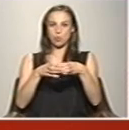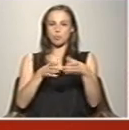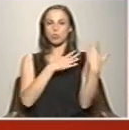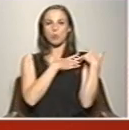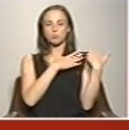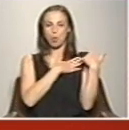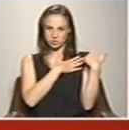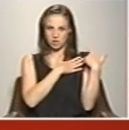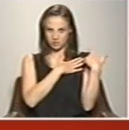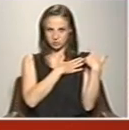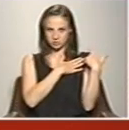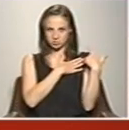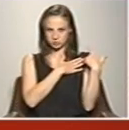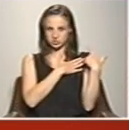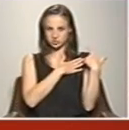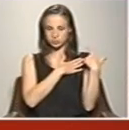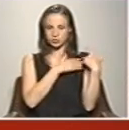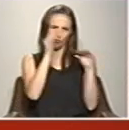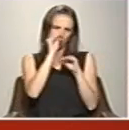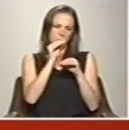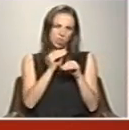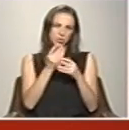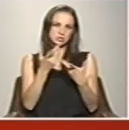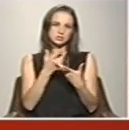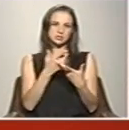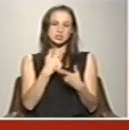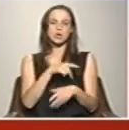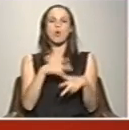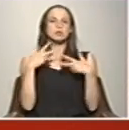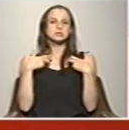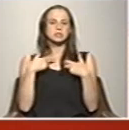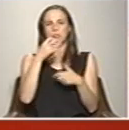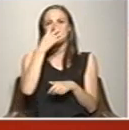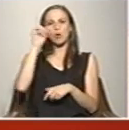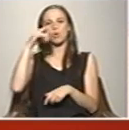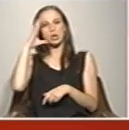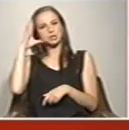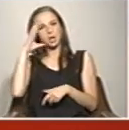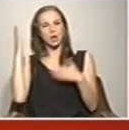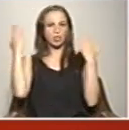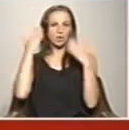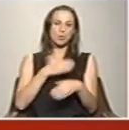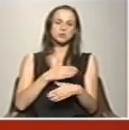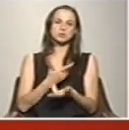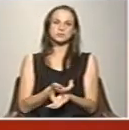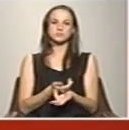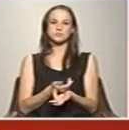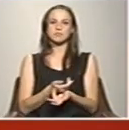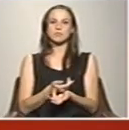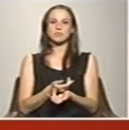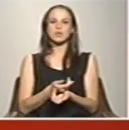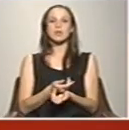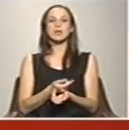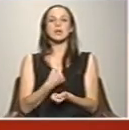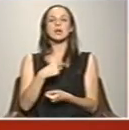mentores vão ter um escalonamento, ou seja, vão aparecer uns sextas, outros sábado de manhã, outros sábado à tarde, outros sábado à noite, e portanto, a partir daí, quando